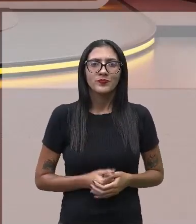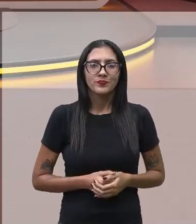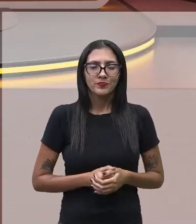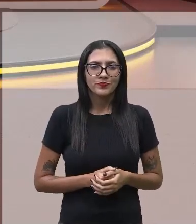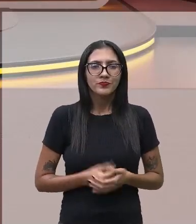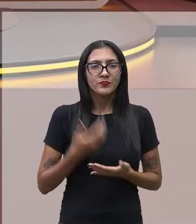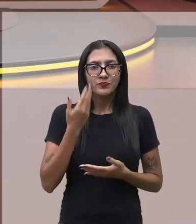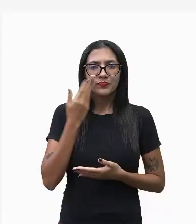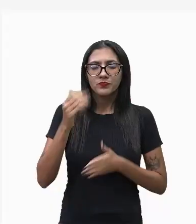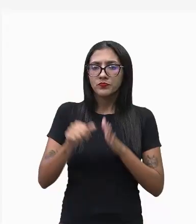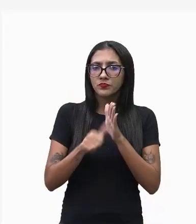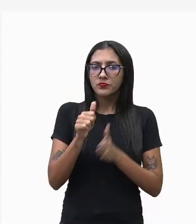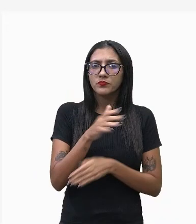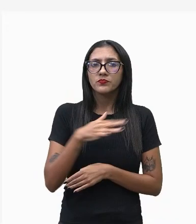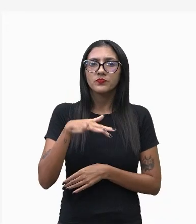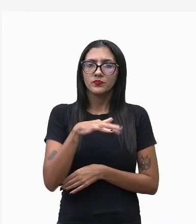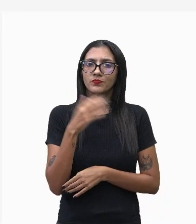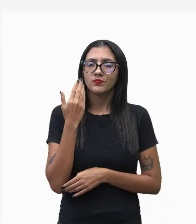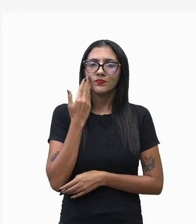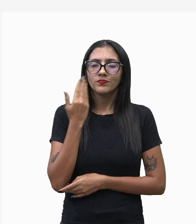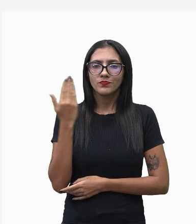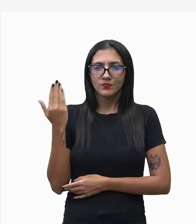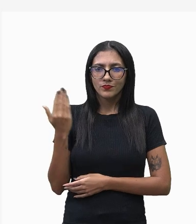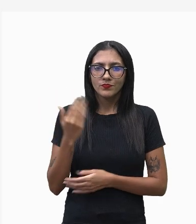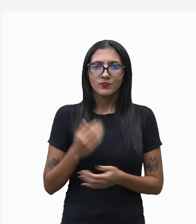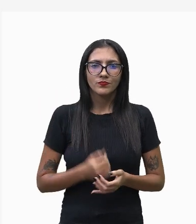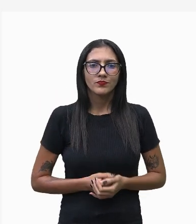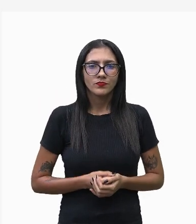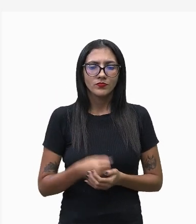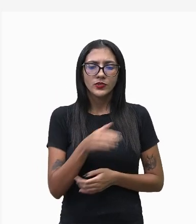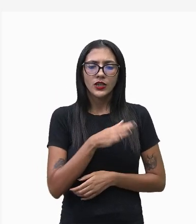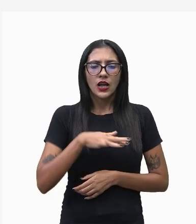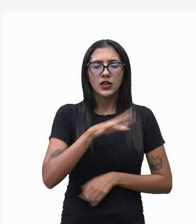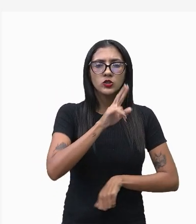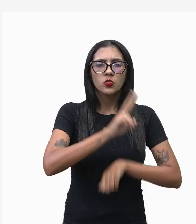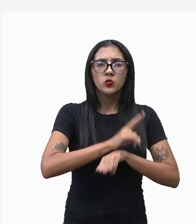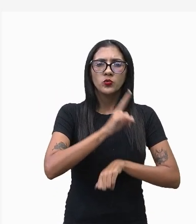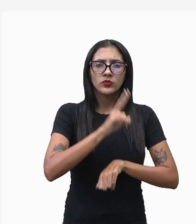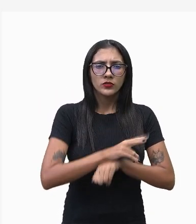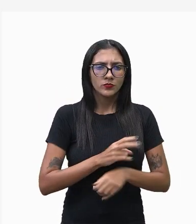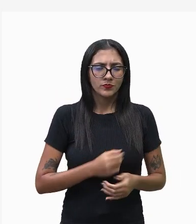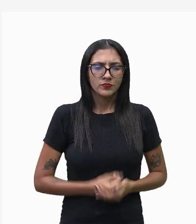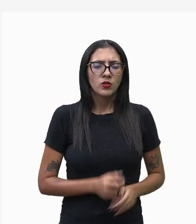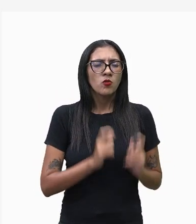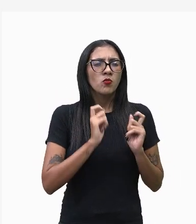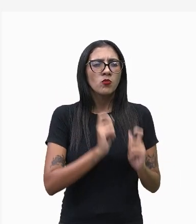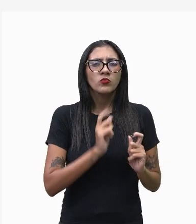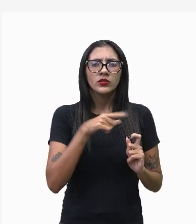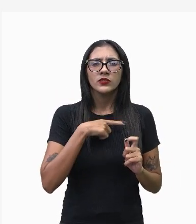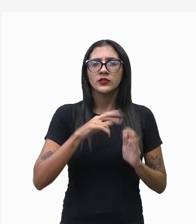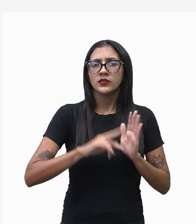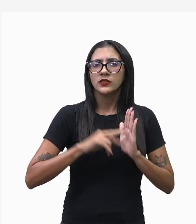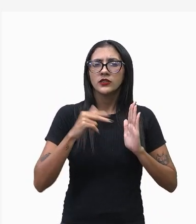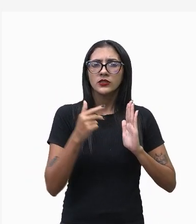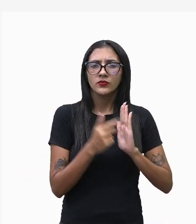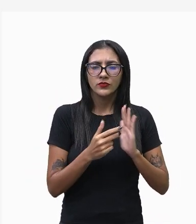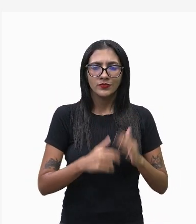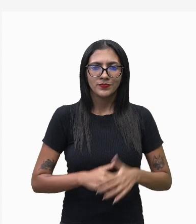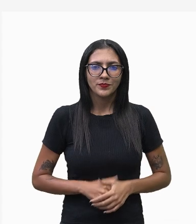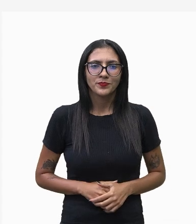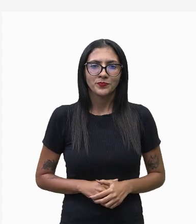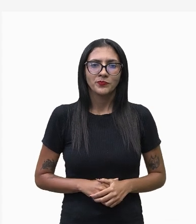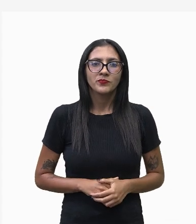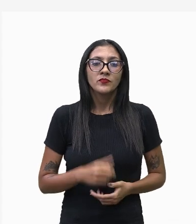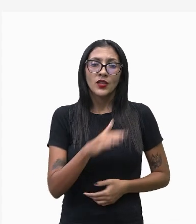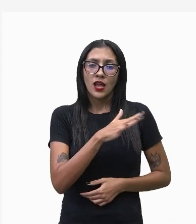de conservação. Vamos ver então unidades de conservação. O que são as unidades de conservação? São